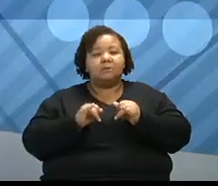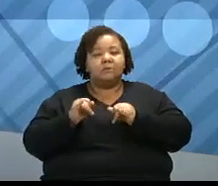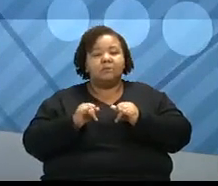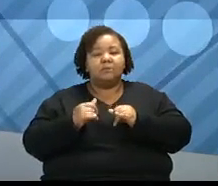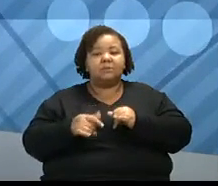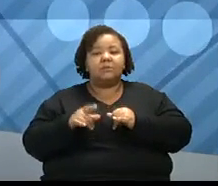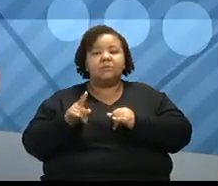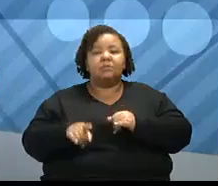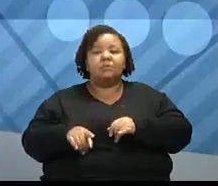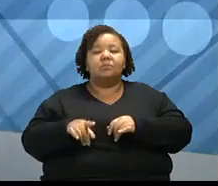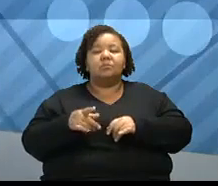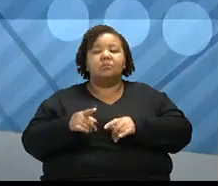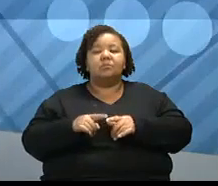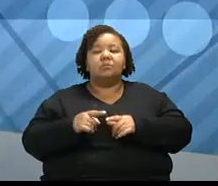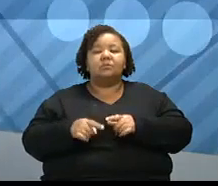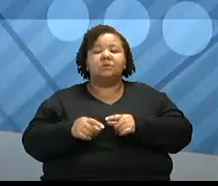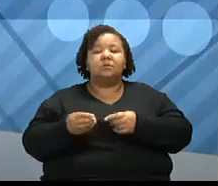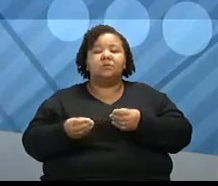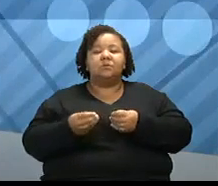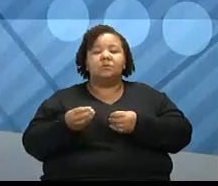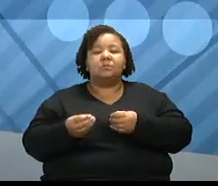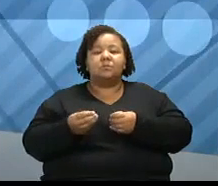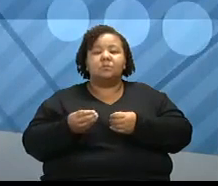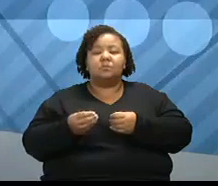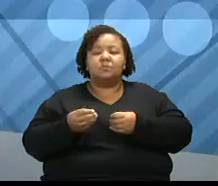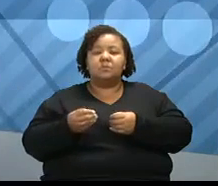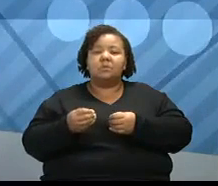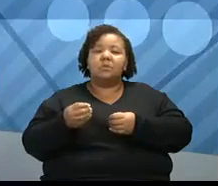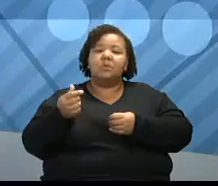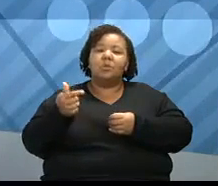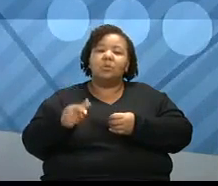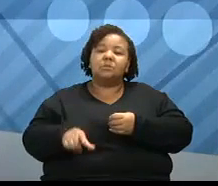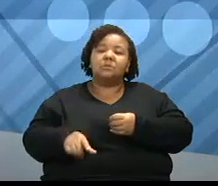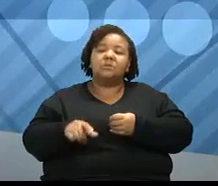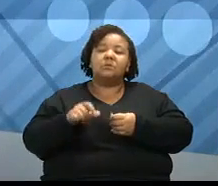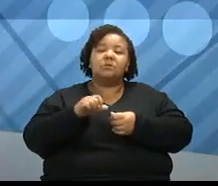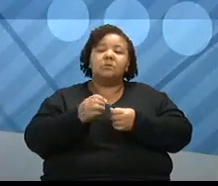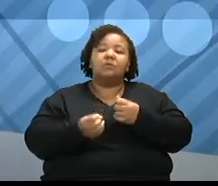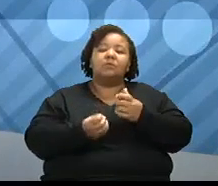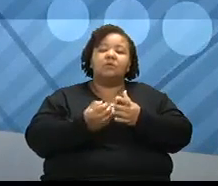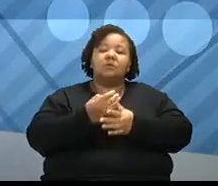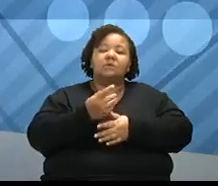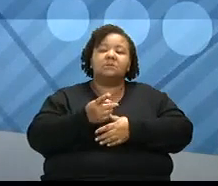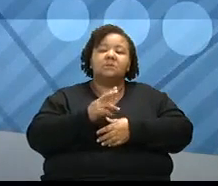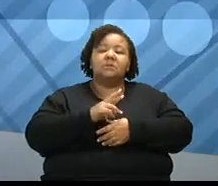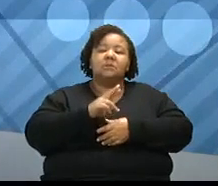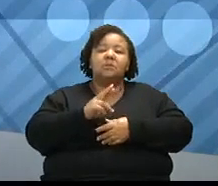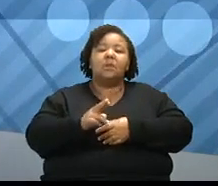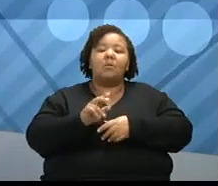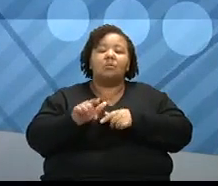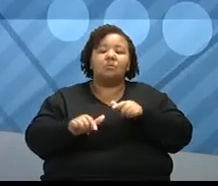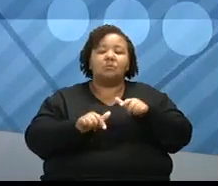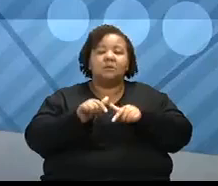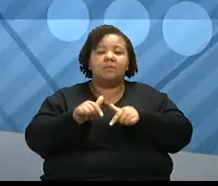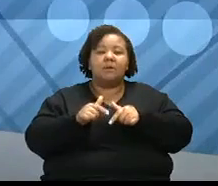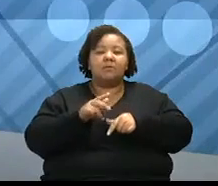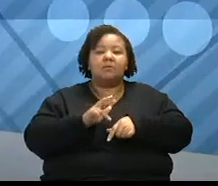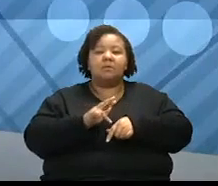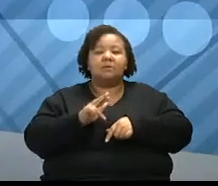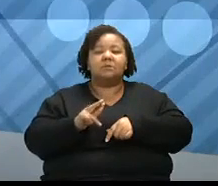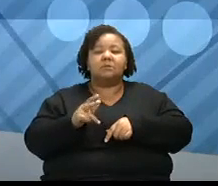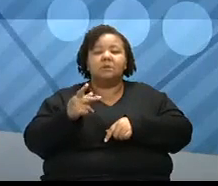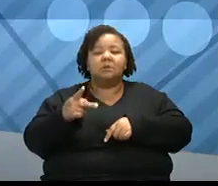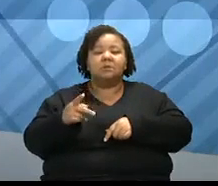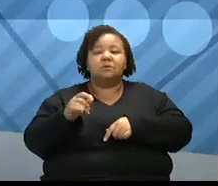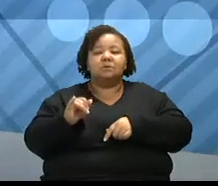uma diferença entre funções aplicadas em pontos, eu consigo fornecer qual é esse trabalho, qual é o resultado